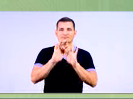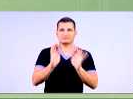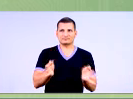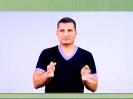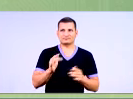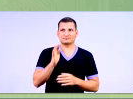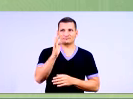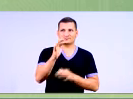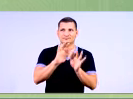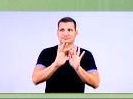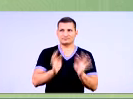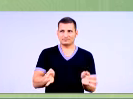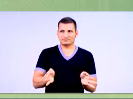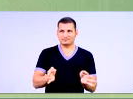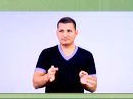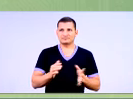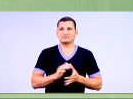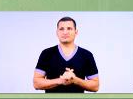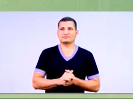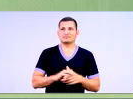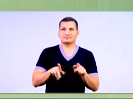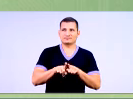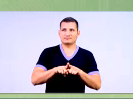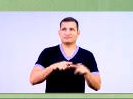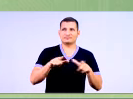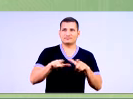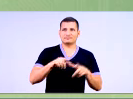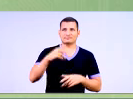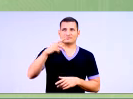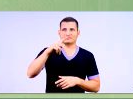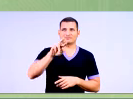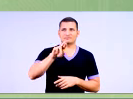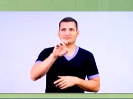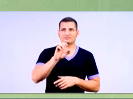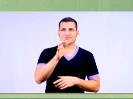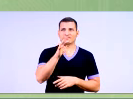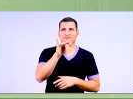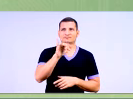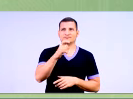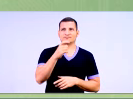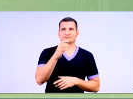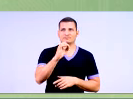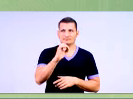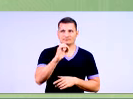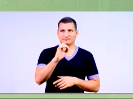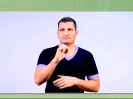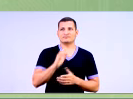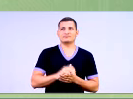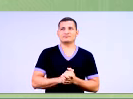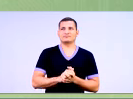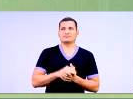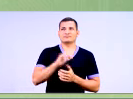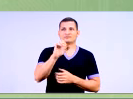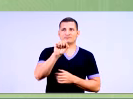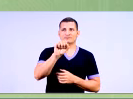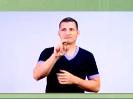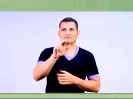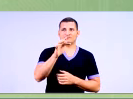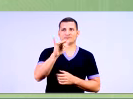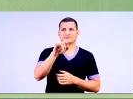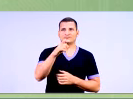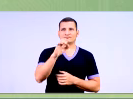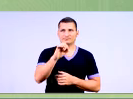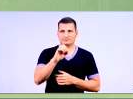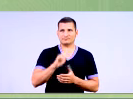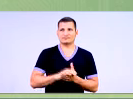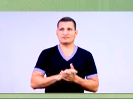simples. Nós vamos também trabalhar prefixos e sufixos e, finalmente, o